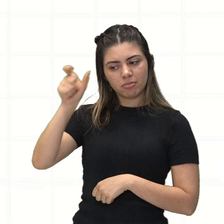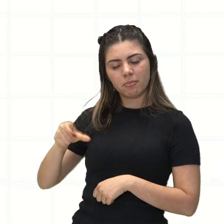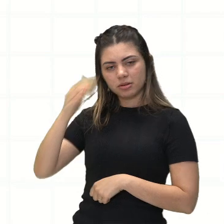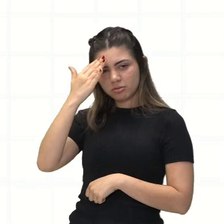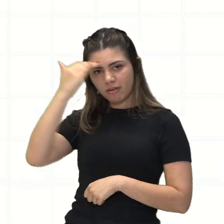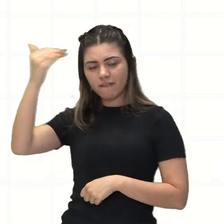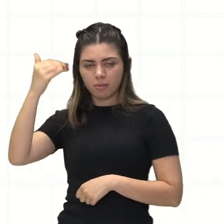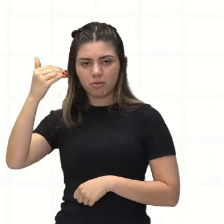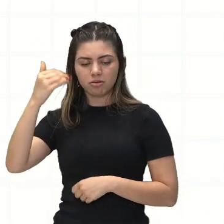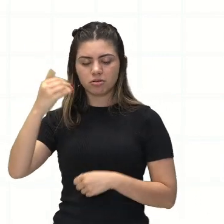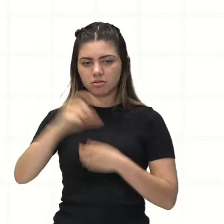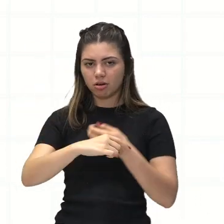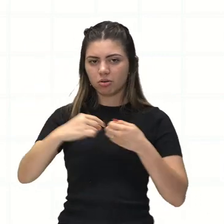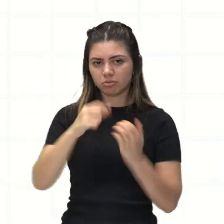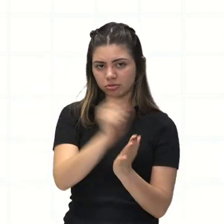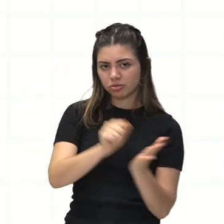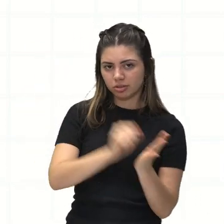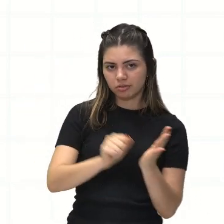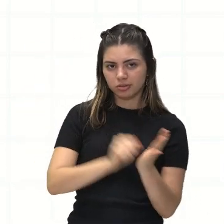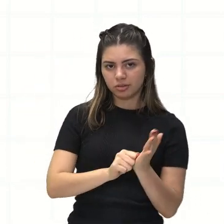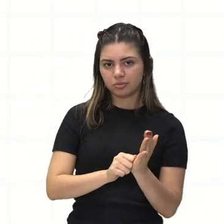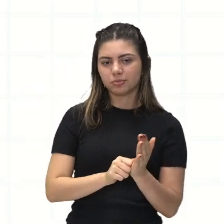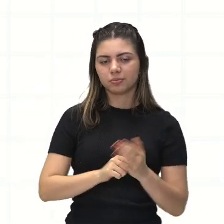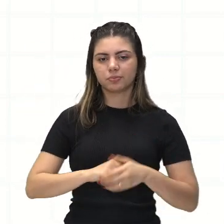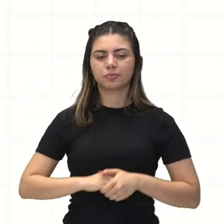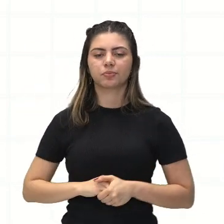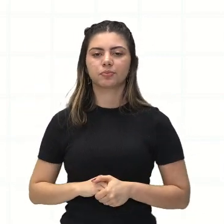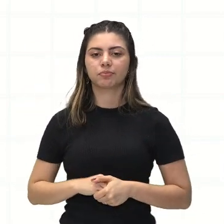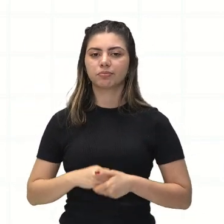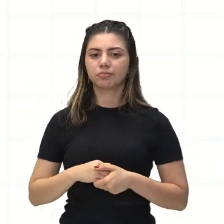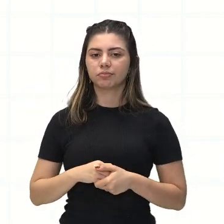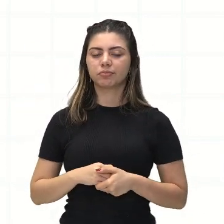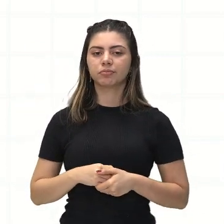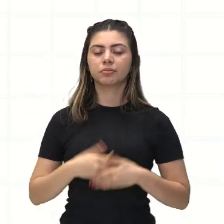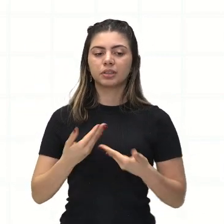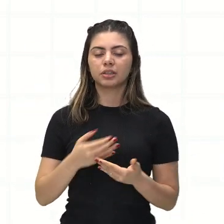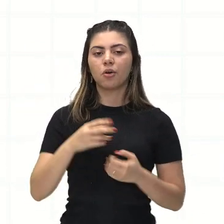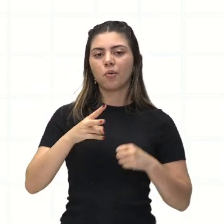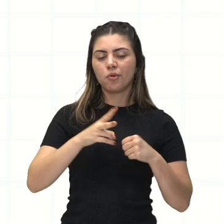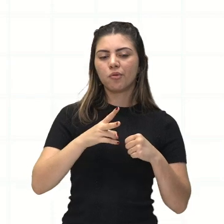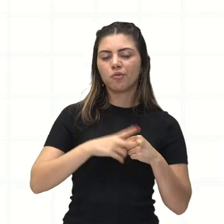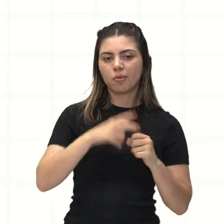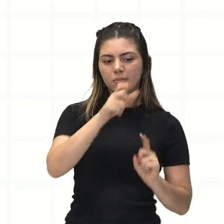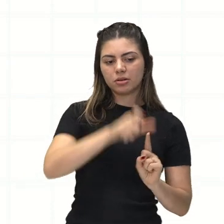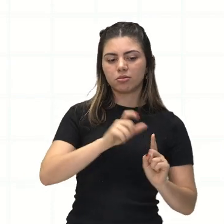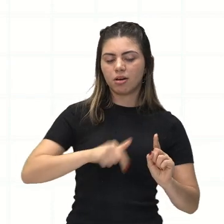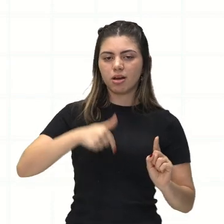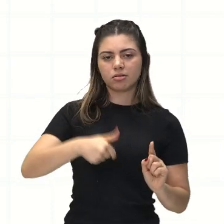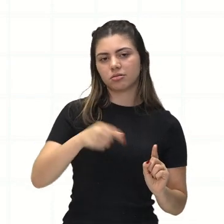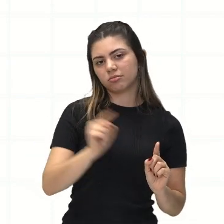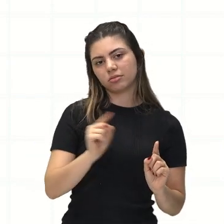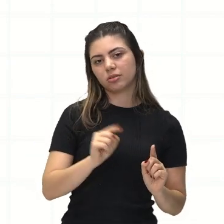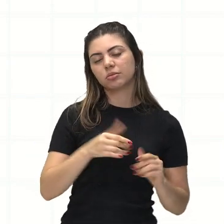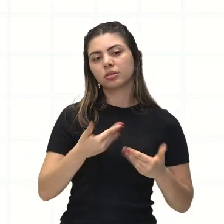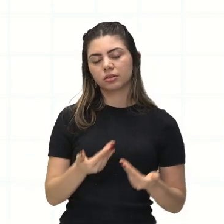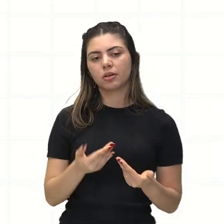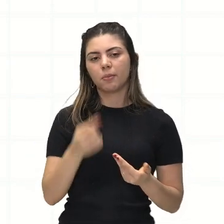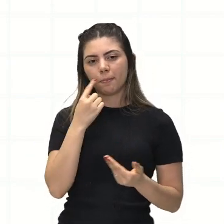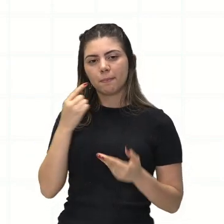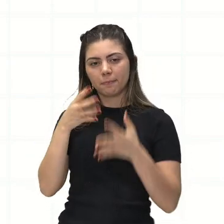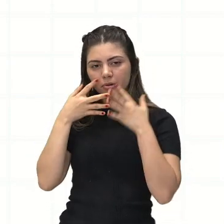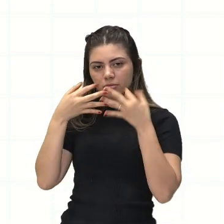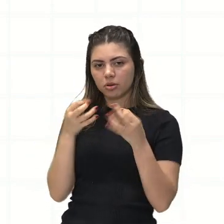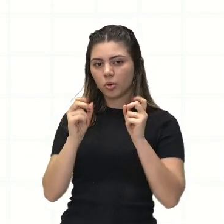termo aqui, que é quem pratica, agente da passiva. Então, muita atenção para ver como vai funcionar essa